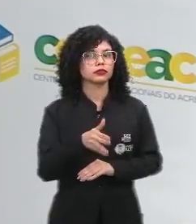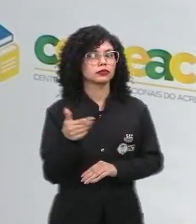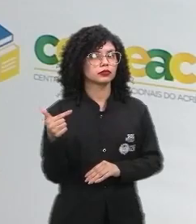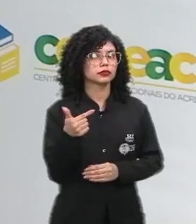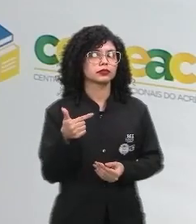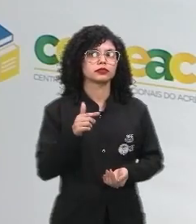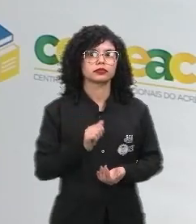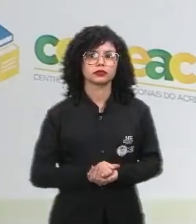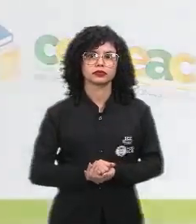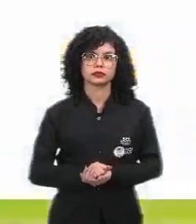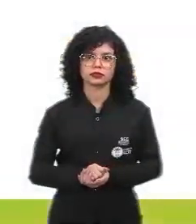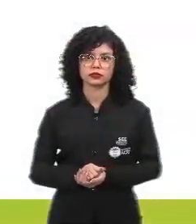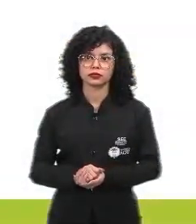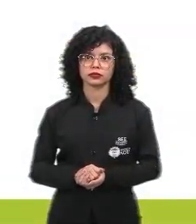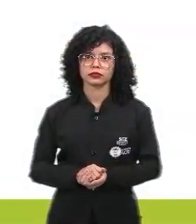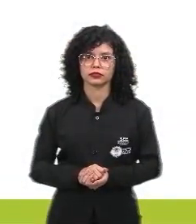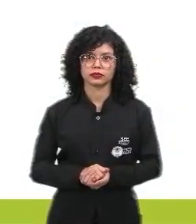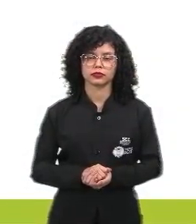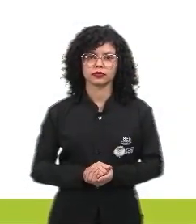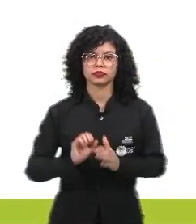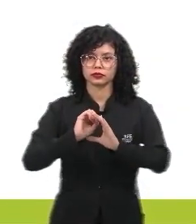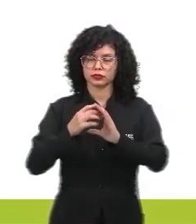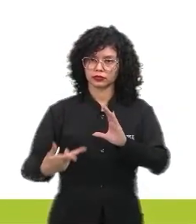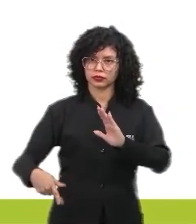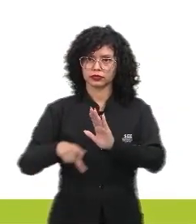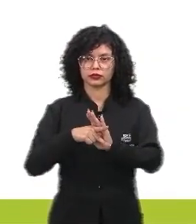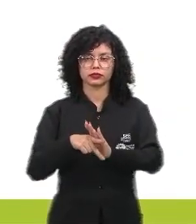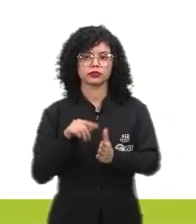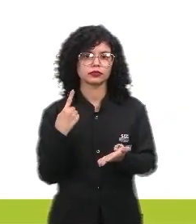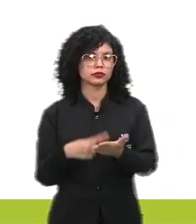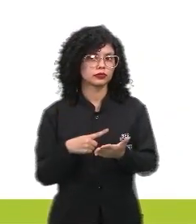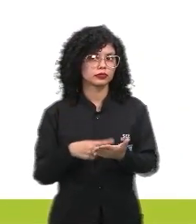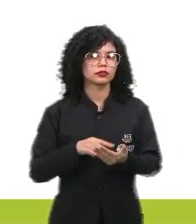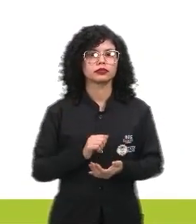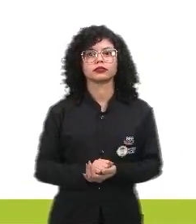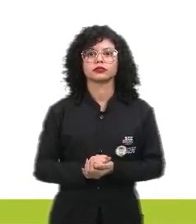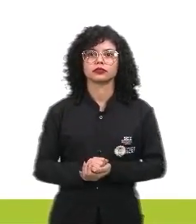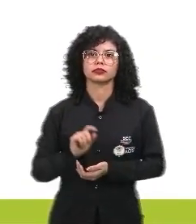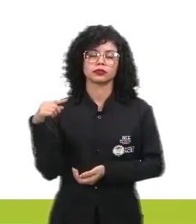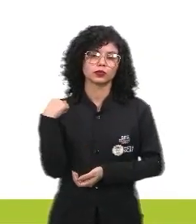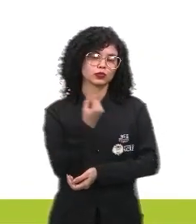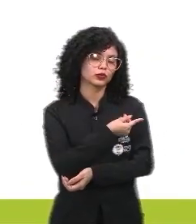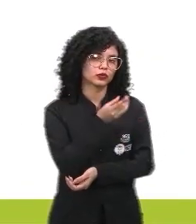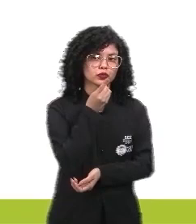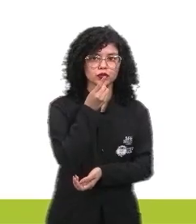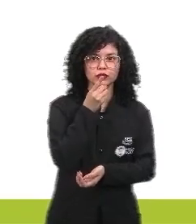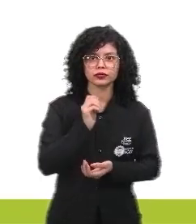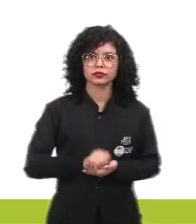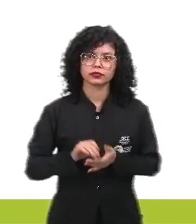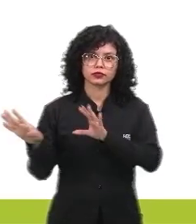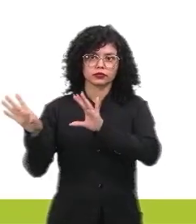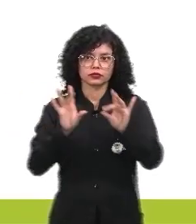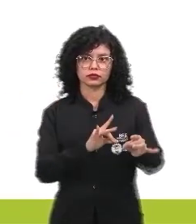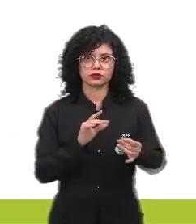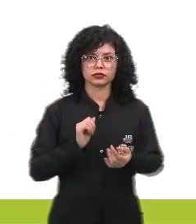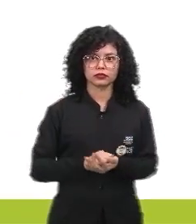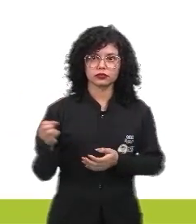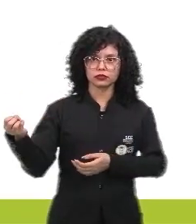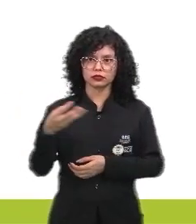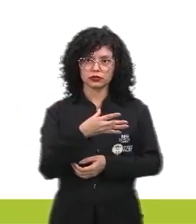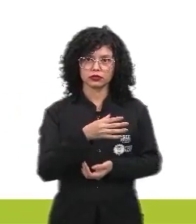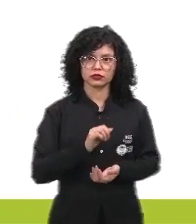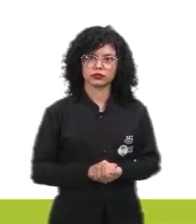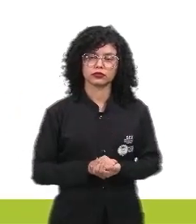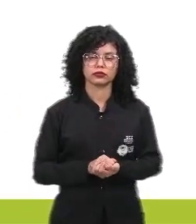segunda fase, que também tem as suas características marcantes e brilhantes no nosso dia a dia, vão trazer como inovações